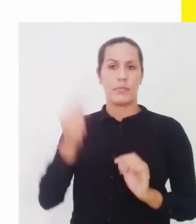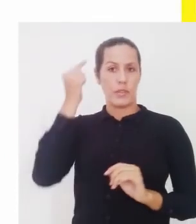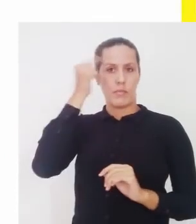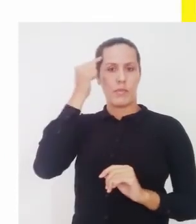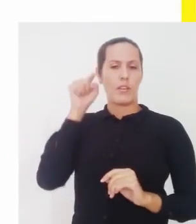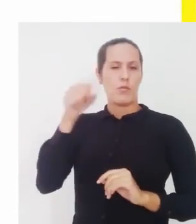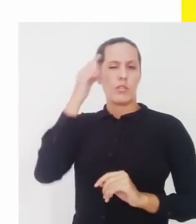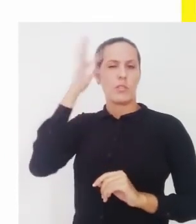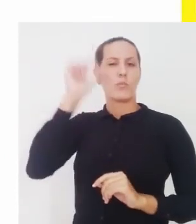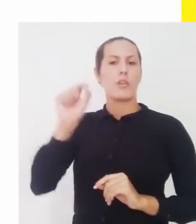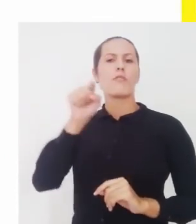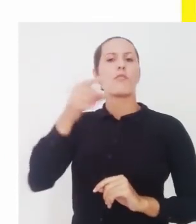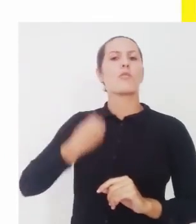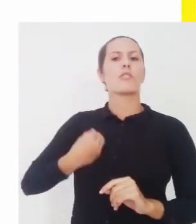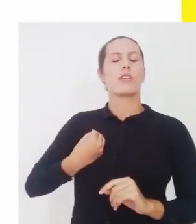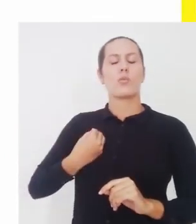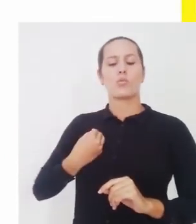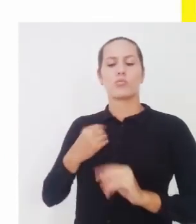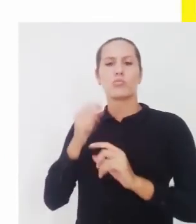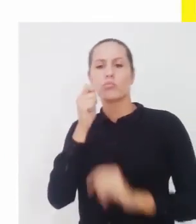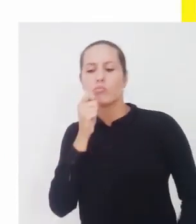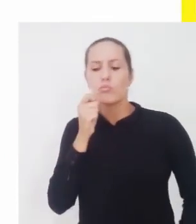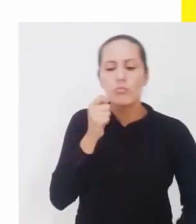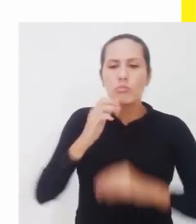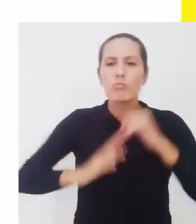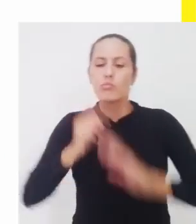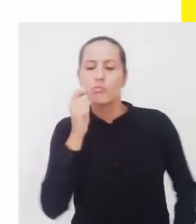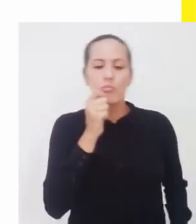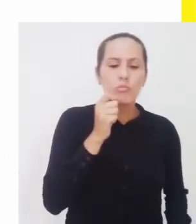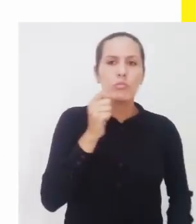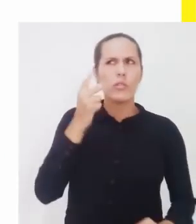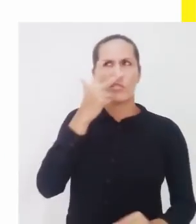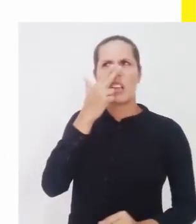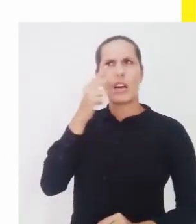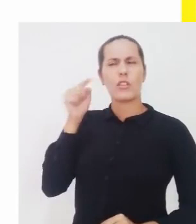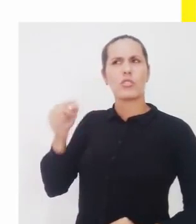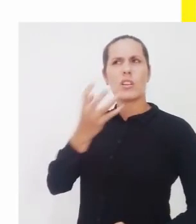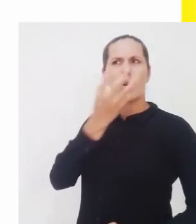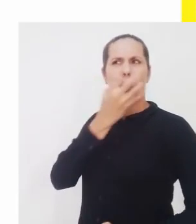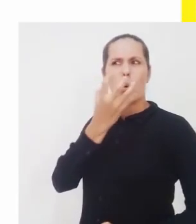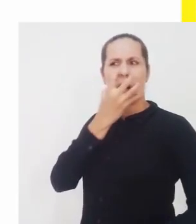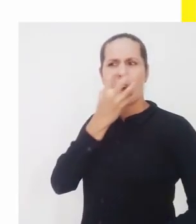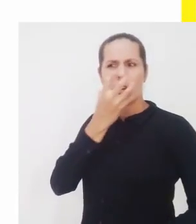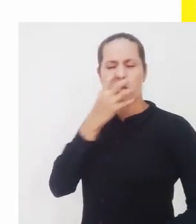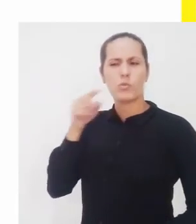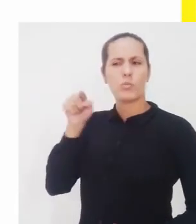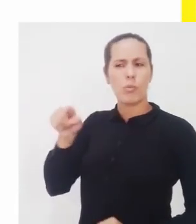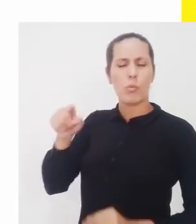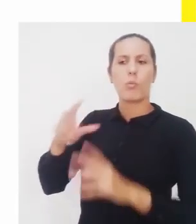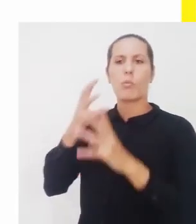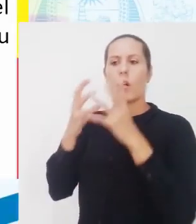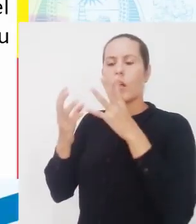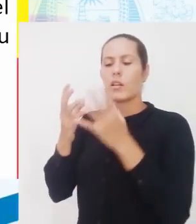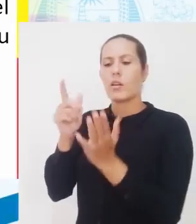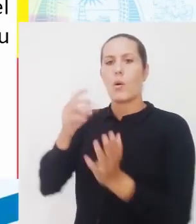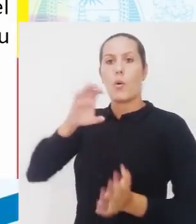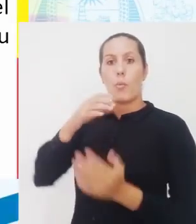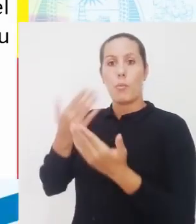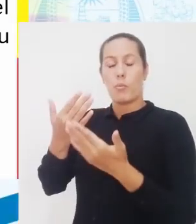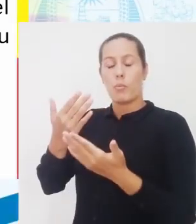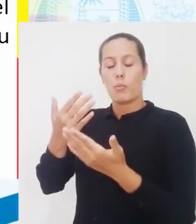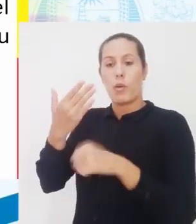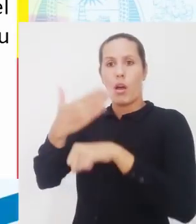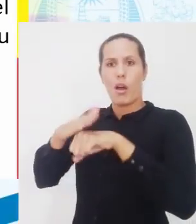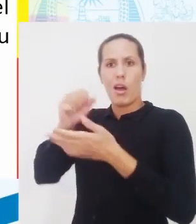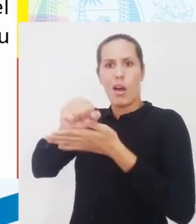muito bem? A gente vai descomplicar agora. Então se liga agora nas imagens que vão aparecer para você entender um pouquinho melhor. Você tem